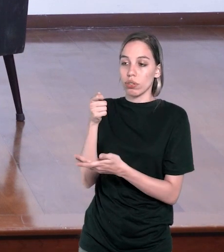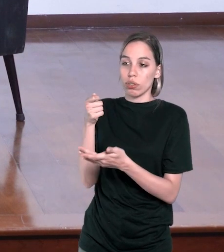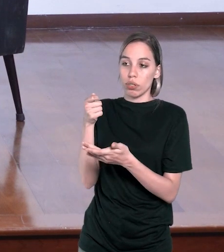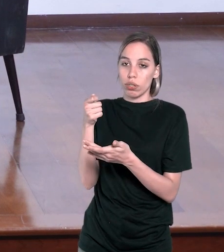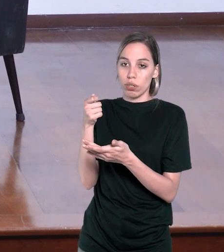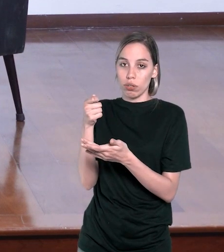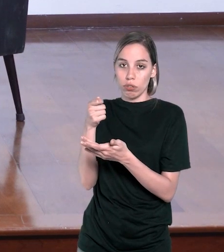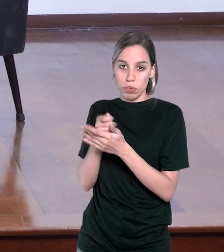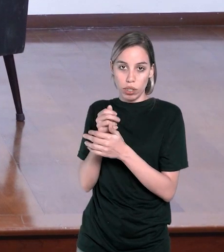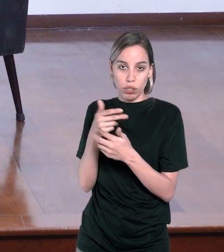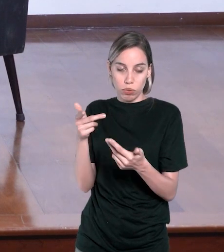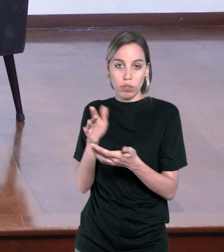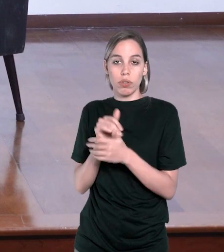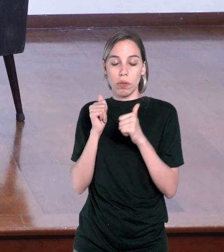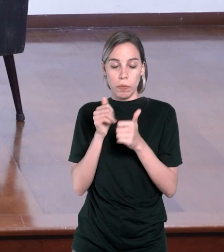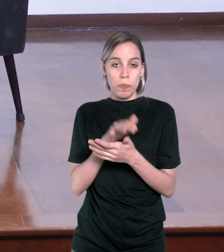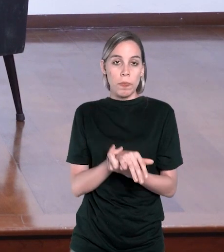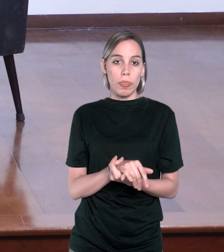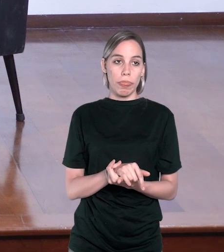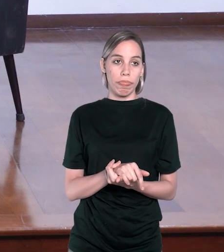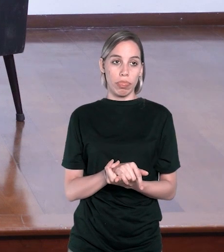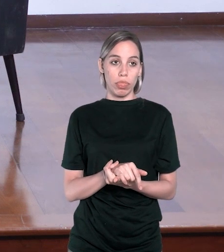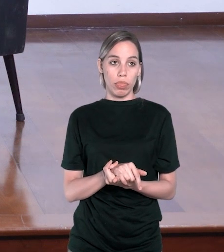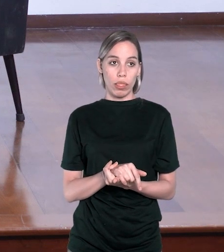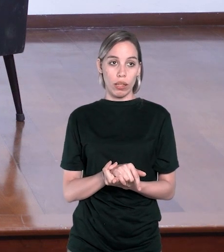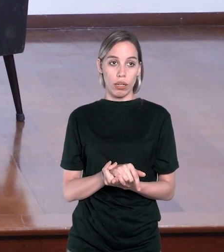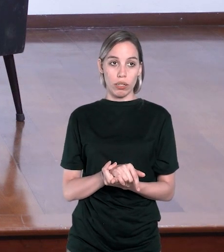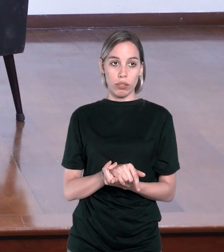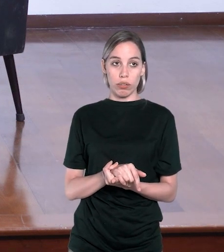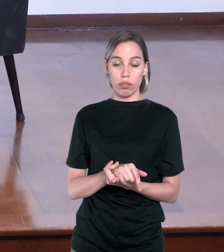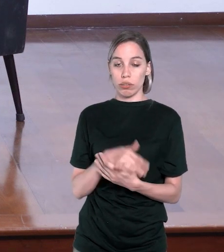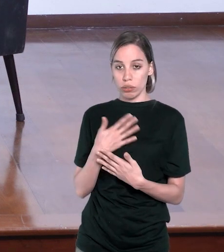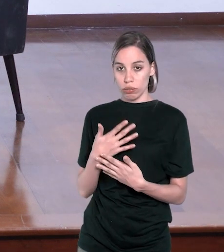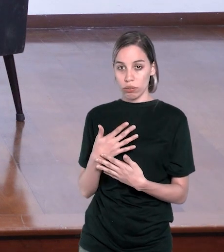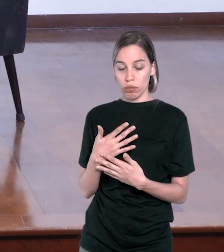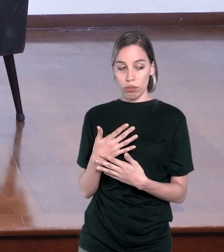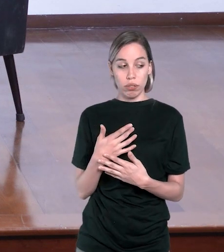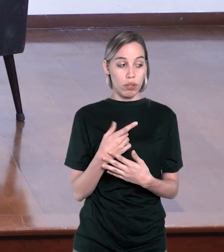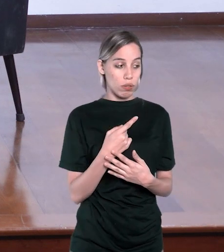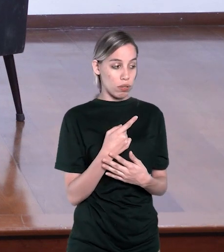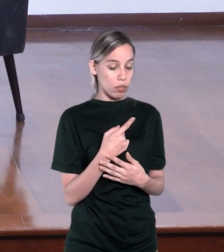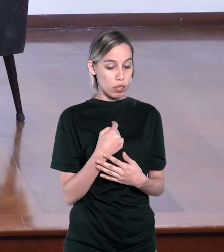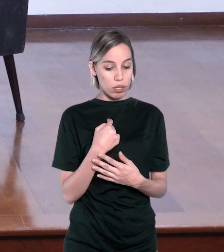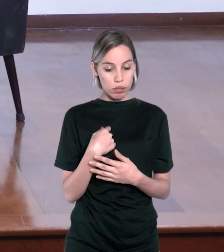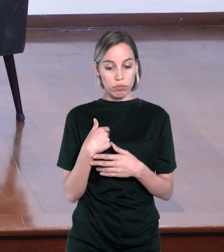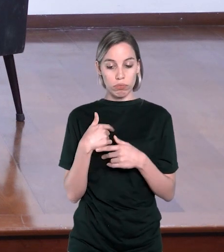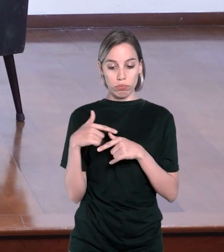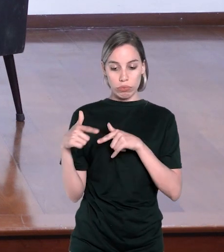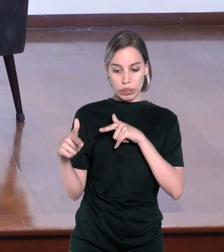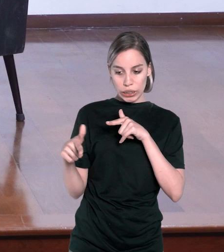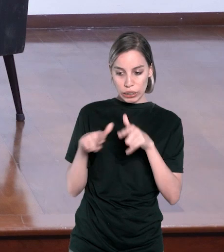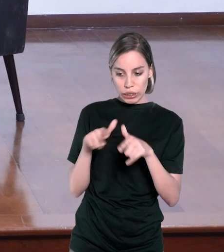né? Todos os dias você vai trabalhar de segunda a sexta e você vai ler e você vai fazer isso, e se depois de um